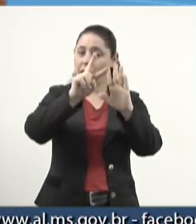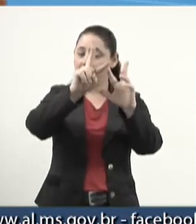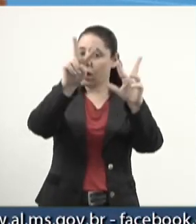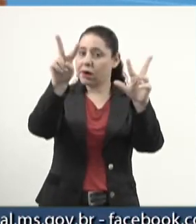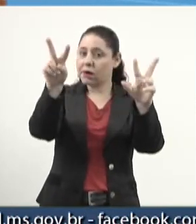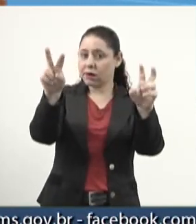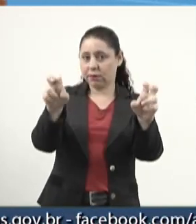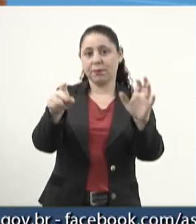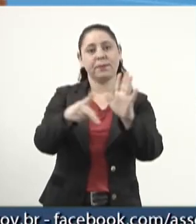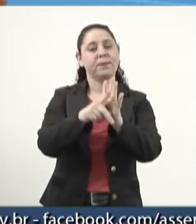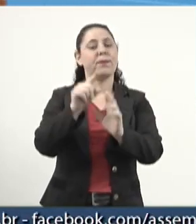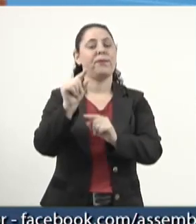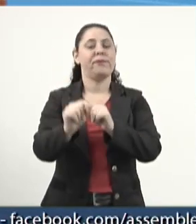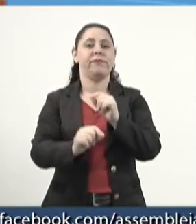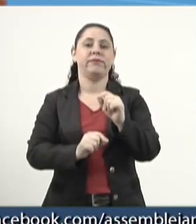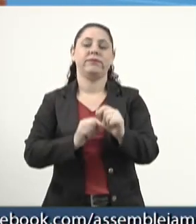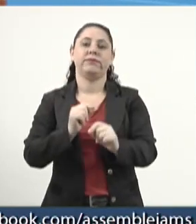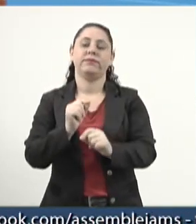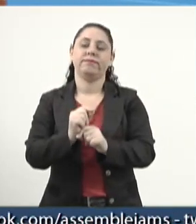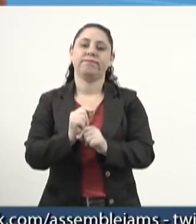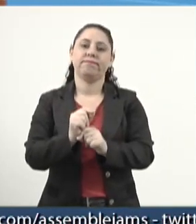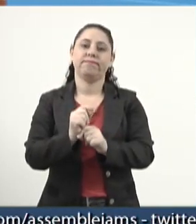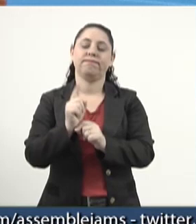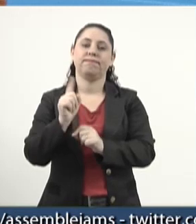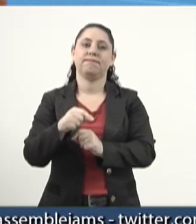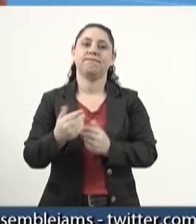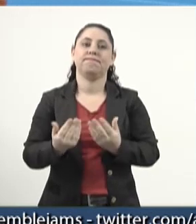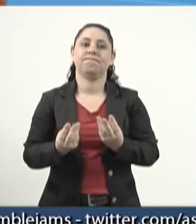questões absolutamente